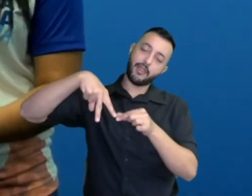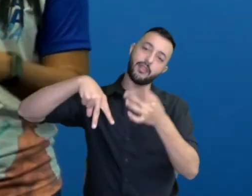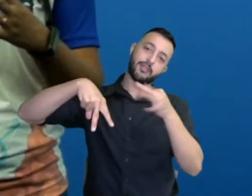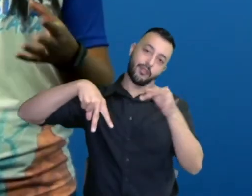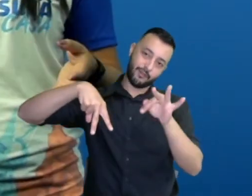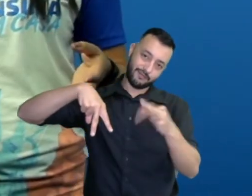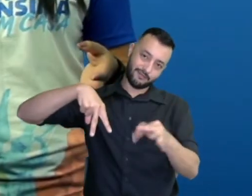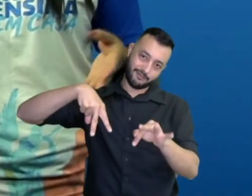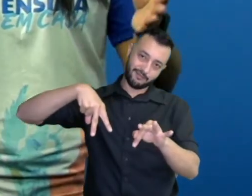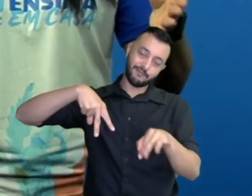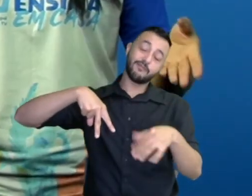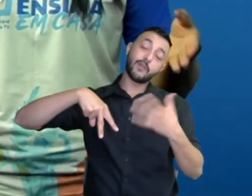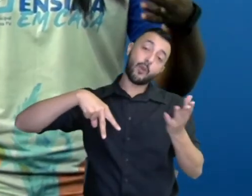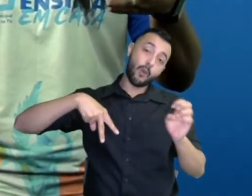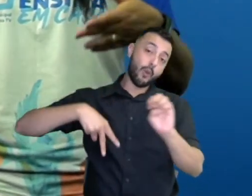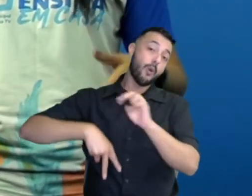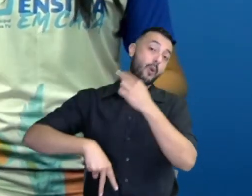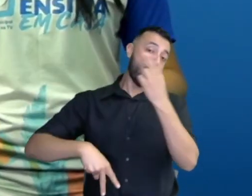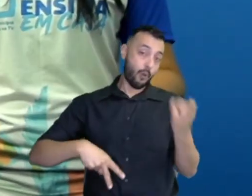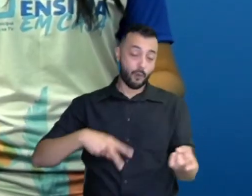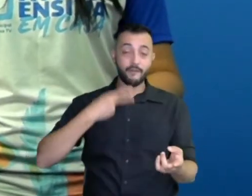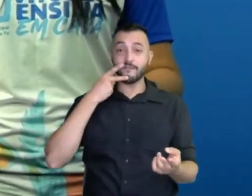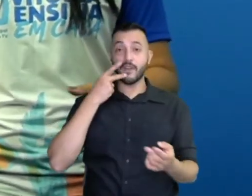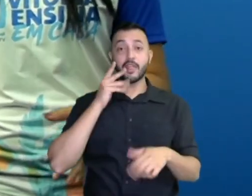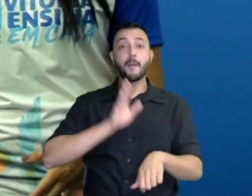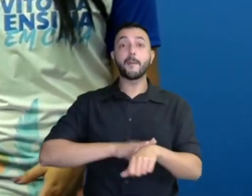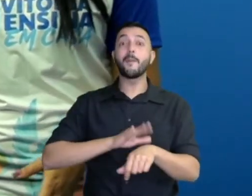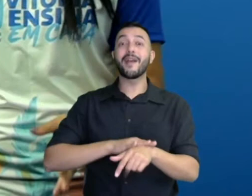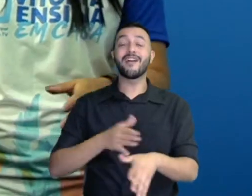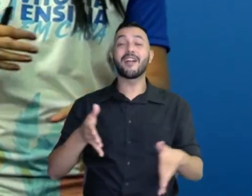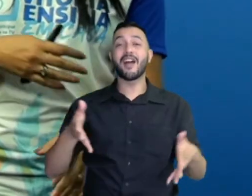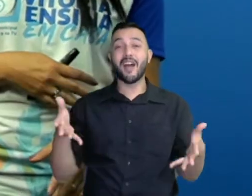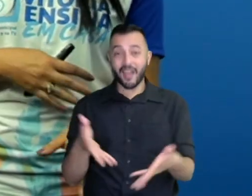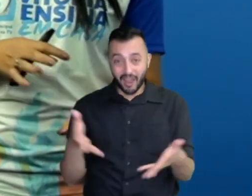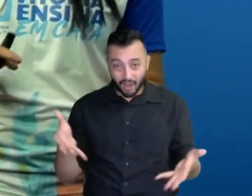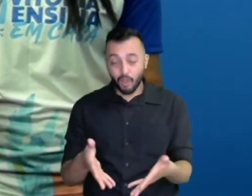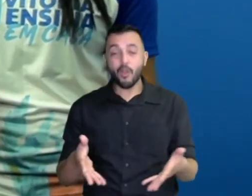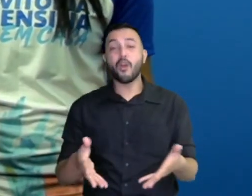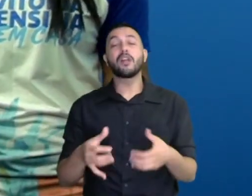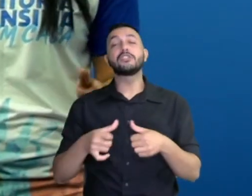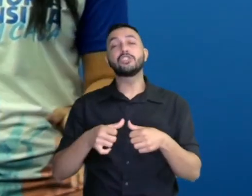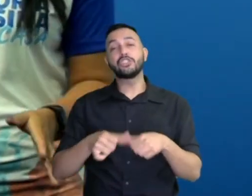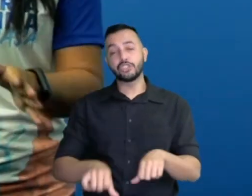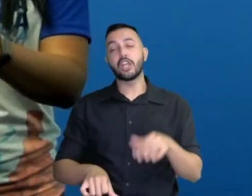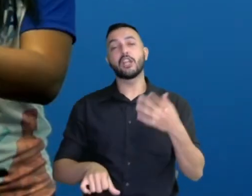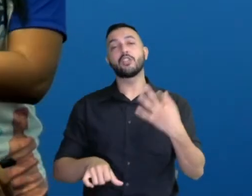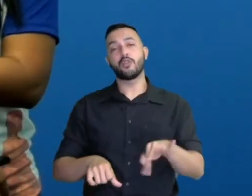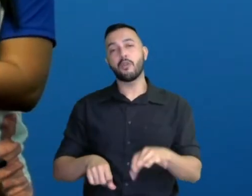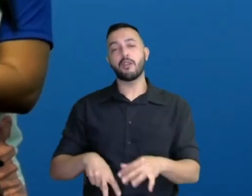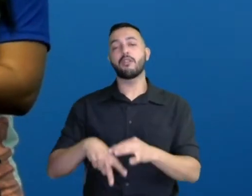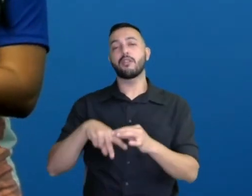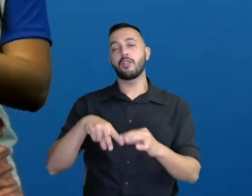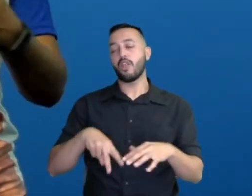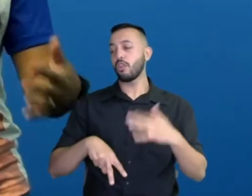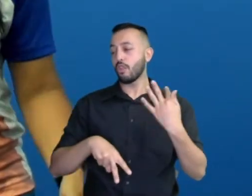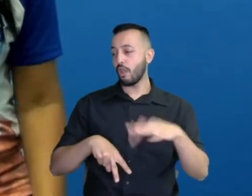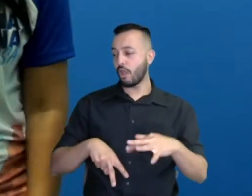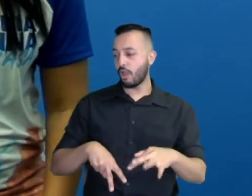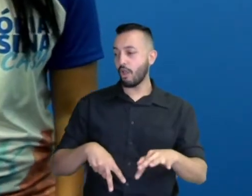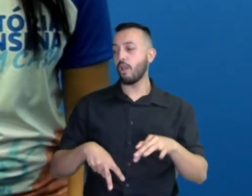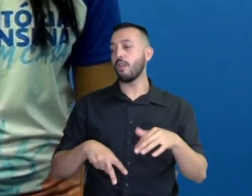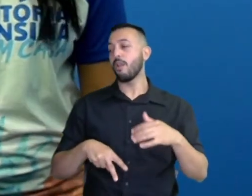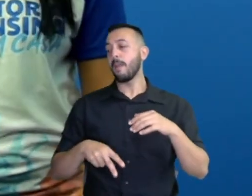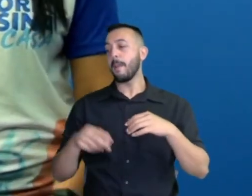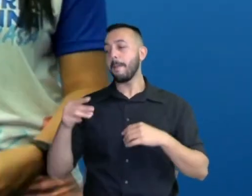num sentido mais amplo, ou se naquele momento é a sua perna ou o seu braço que está doendo, me duele el braço, me duele